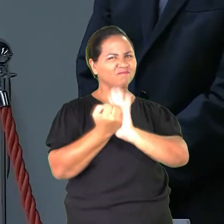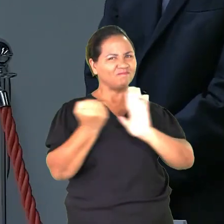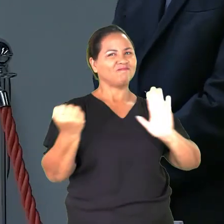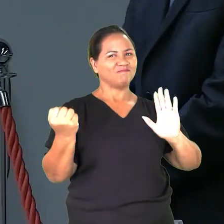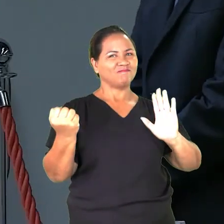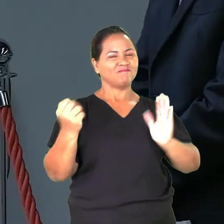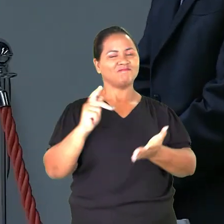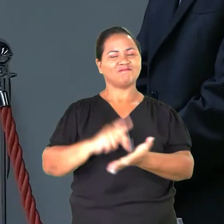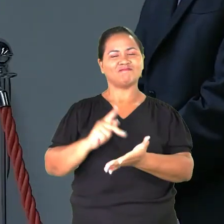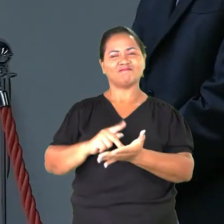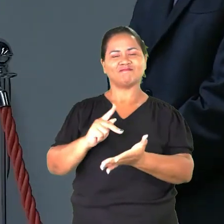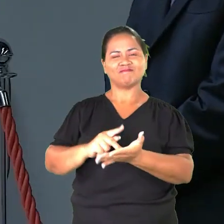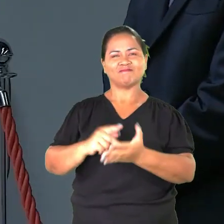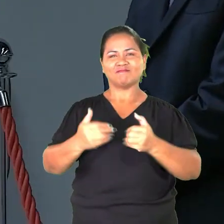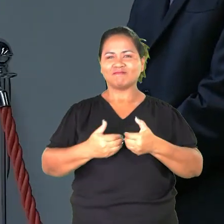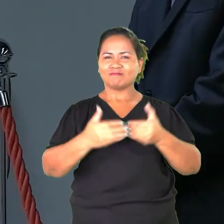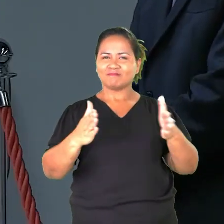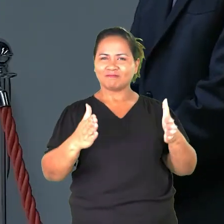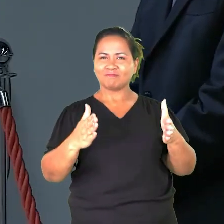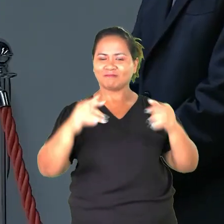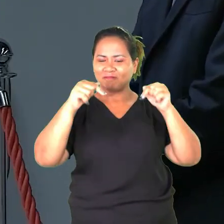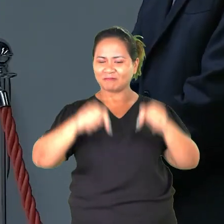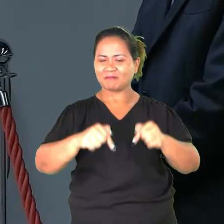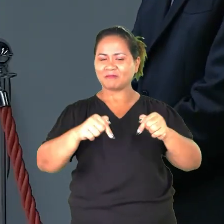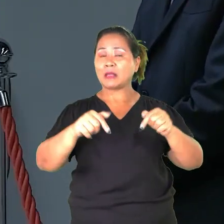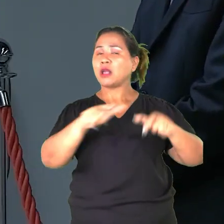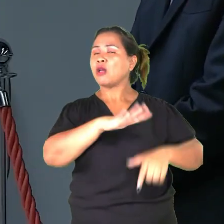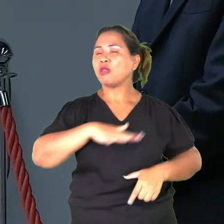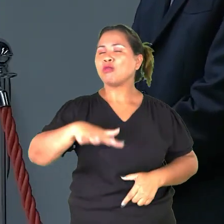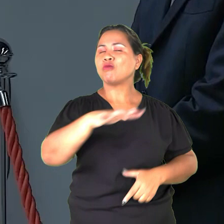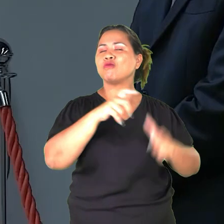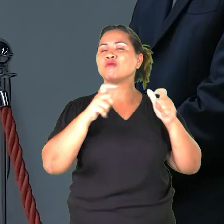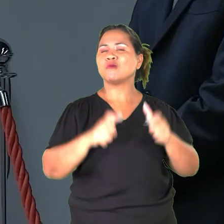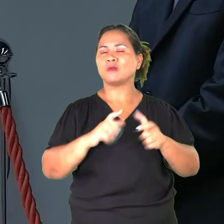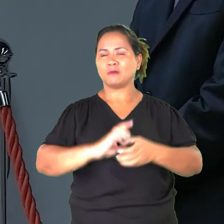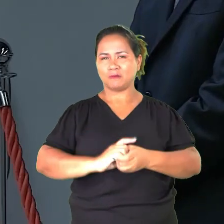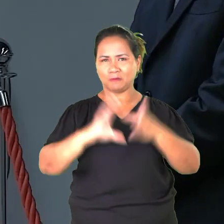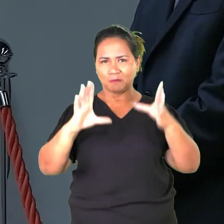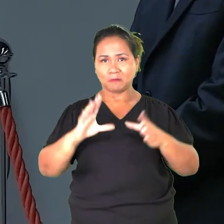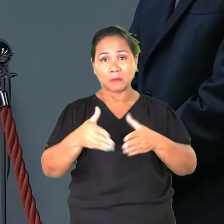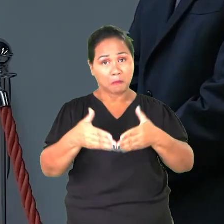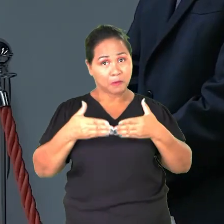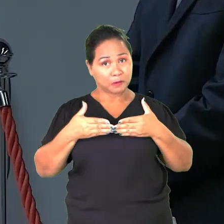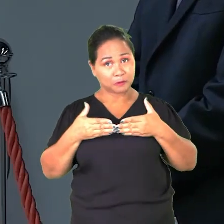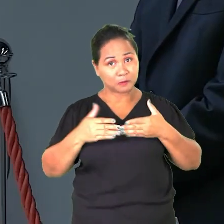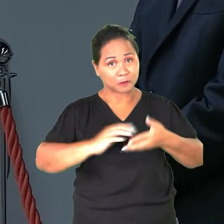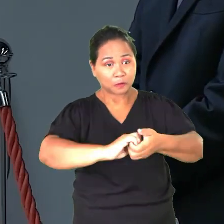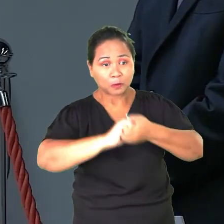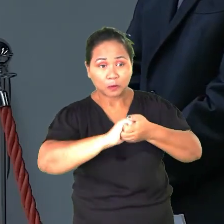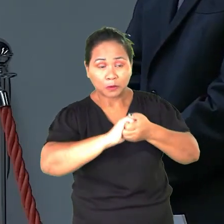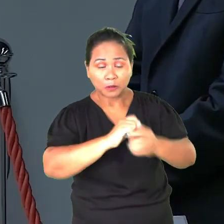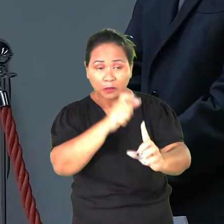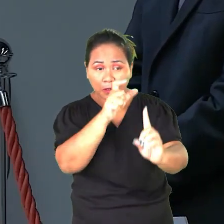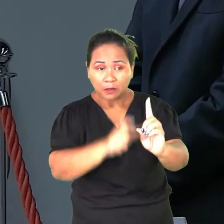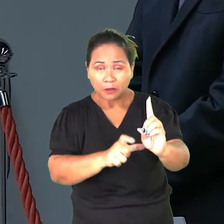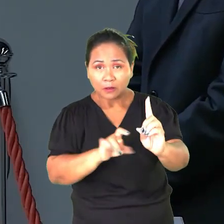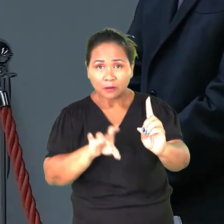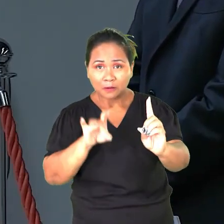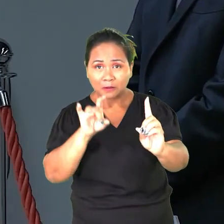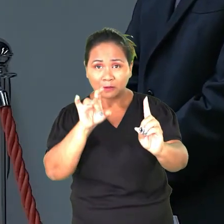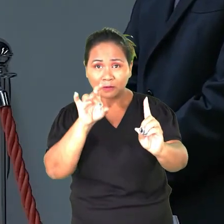histórica, presidente, de inauguração desse espaço democrático. Mas peço a licença para cumprimentar em